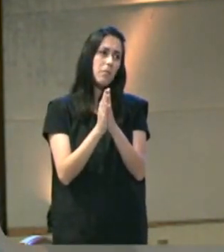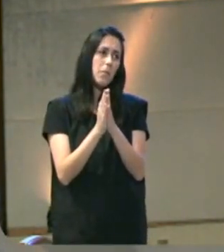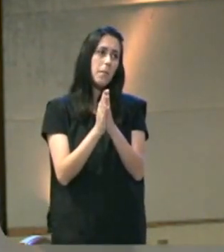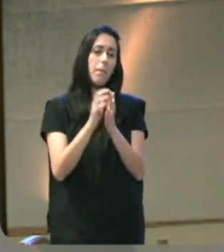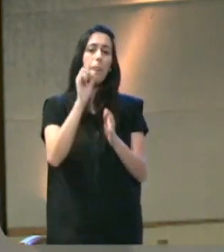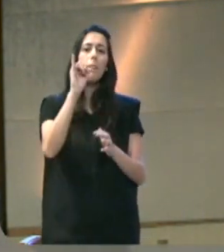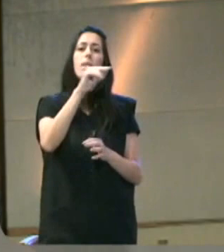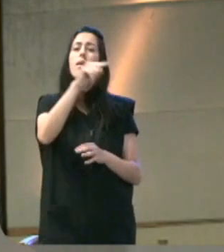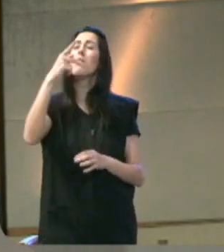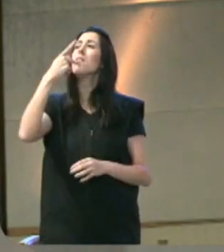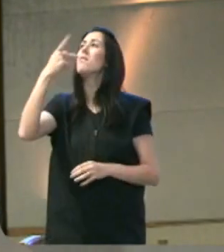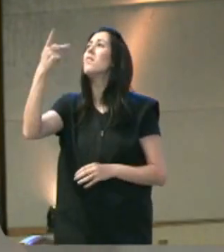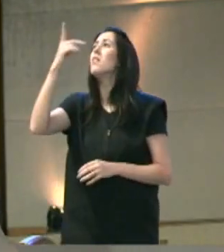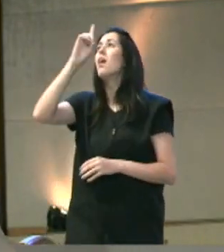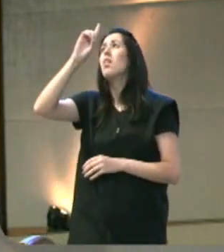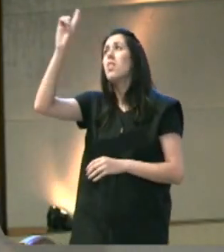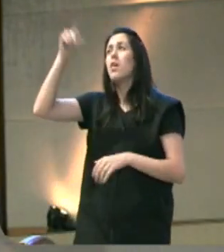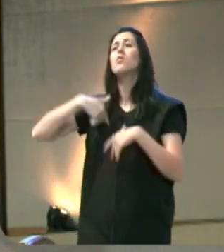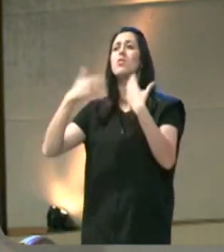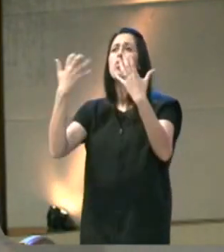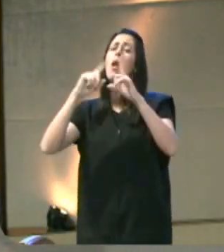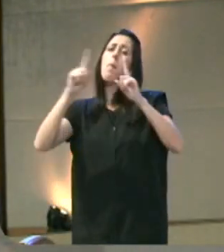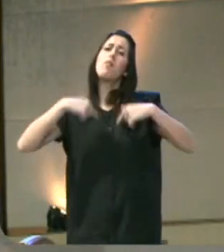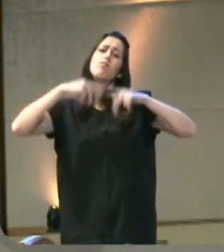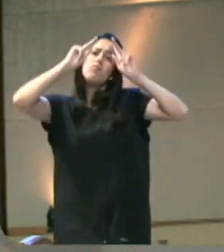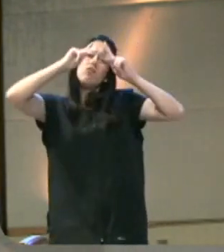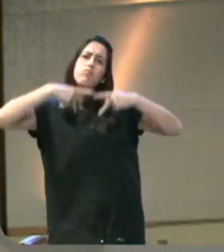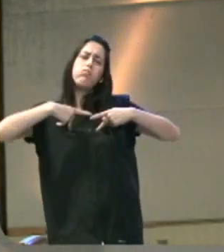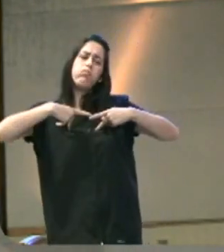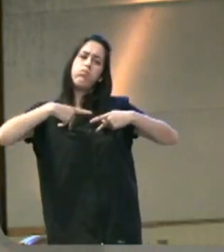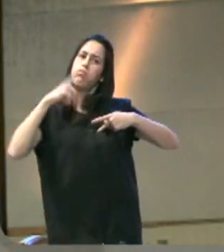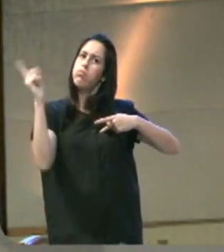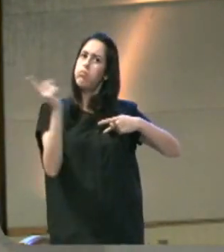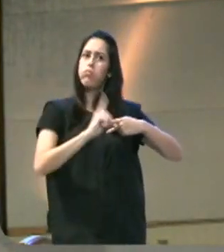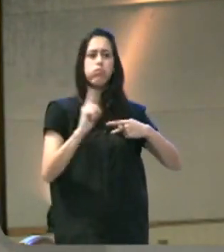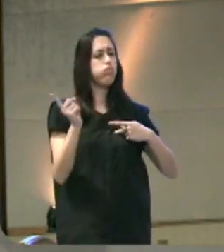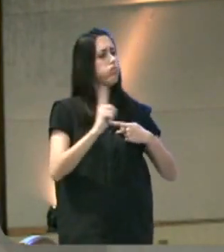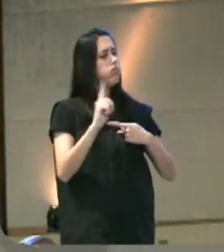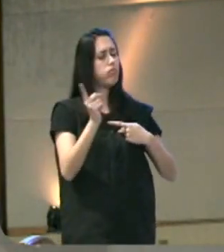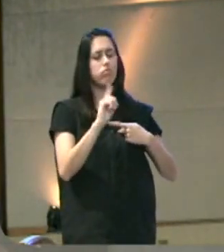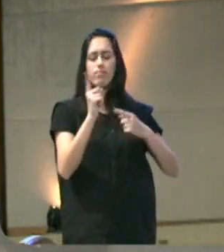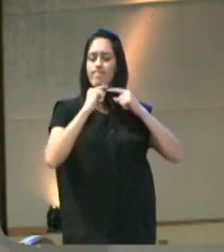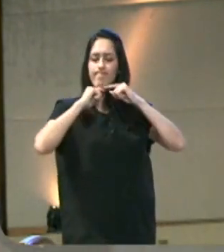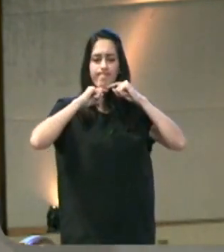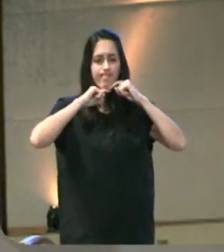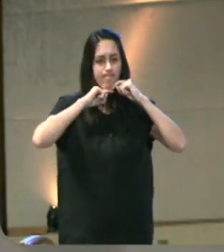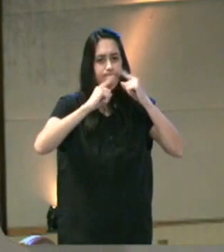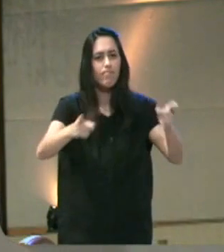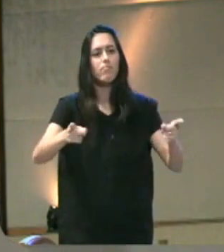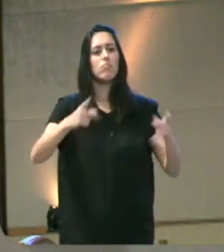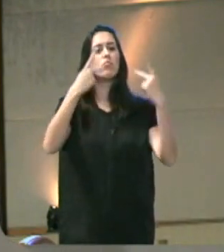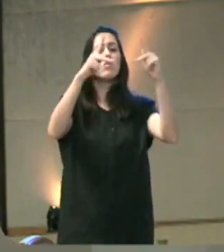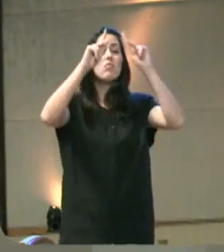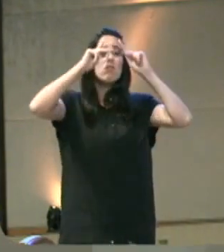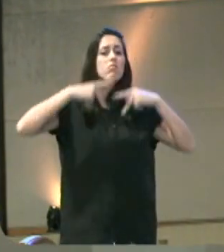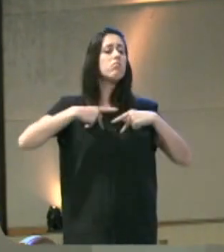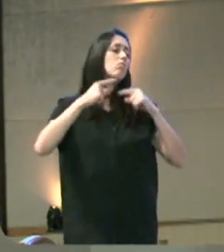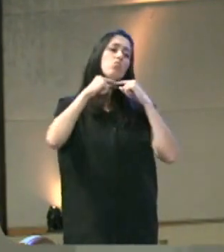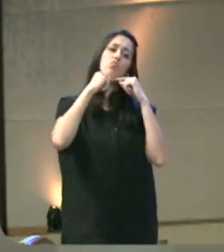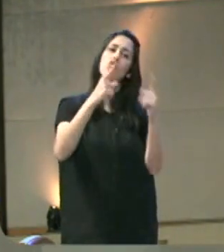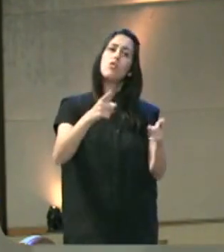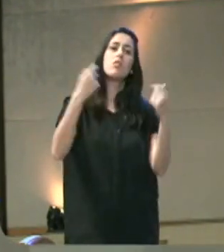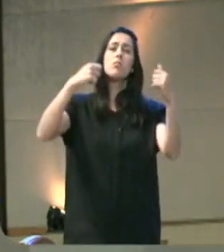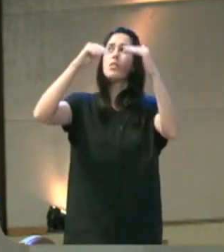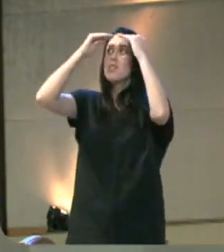eu quero, mas eu vou fazer do meu jeito. Do teu jeito você está fazendo a vida inteira, querido. Faz do jeito de Jesus. E